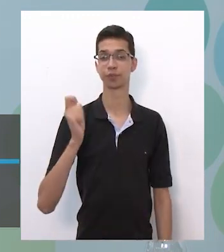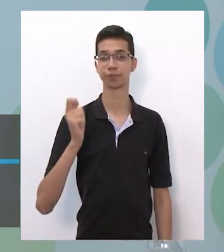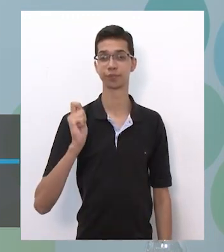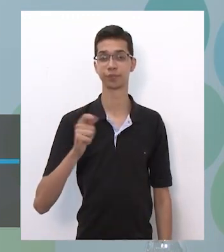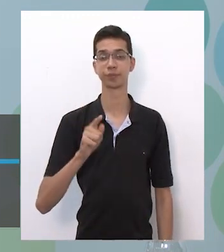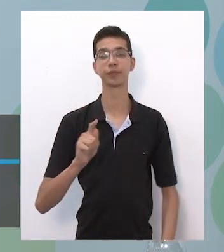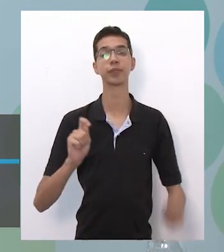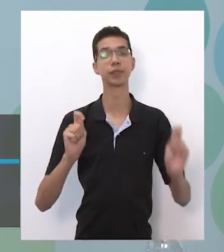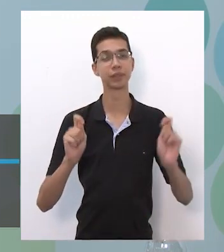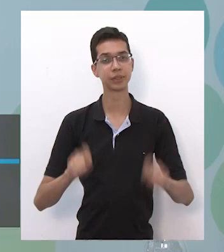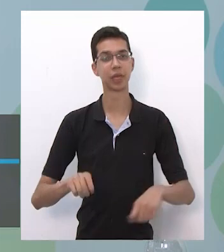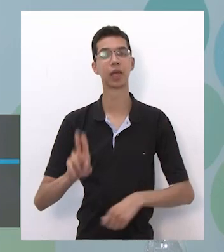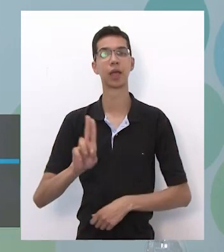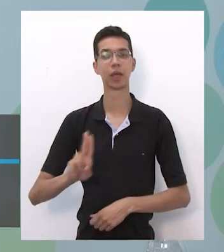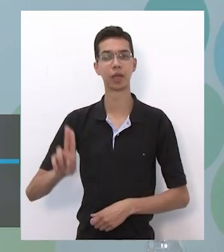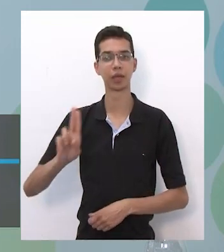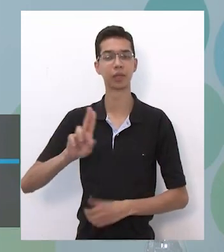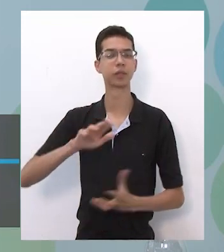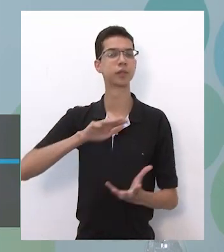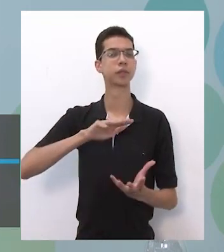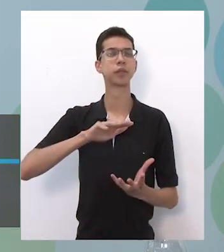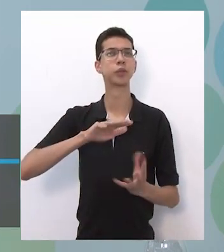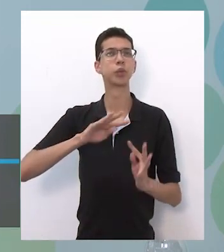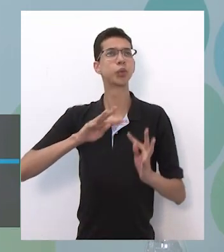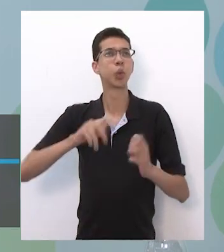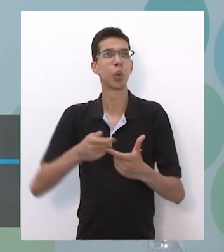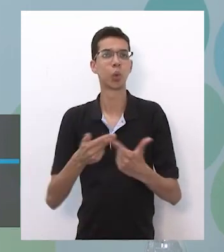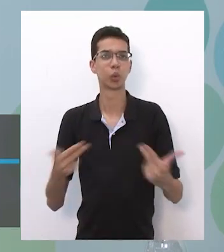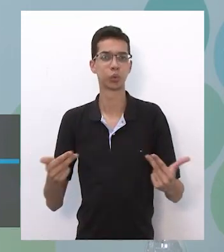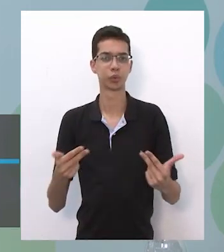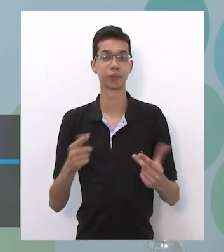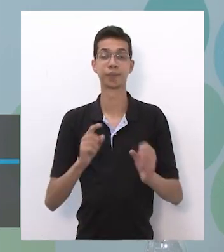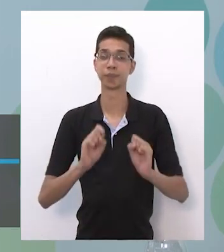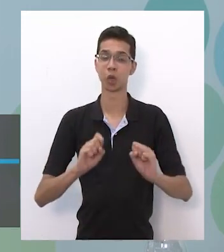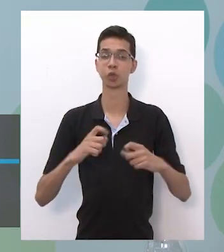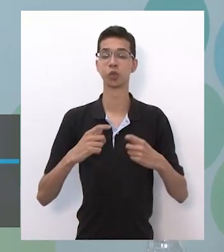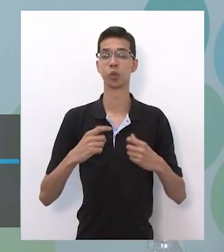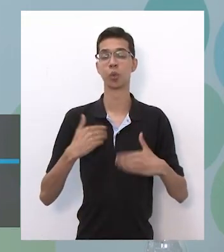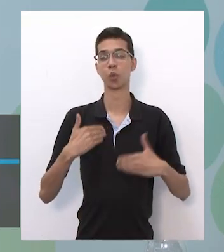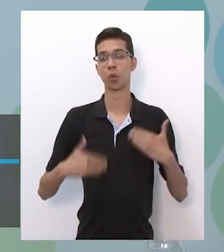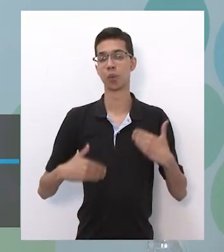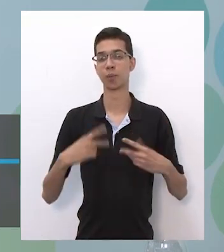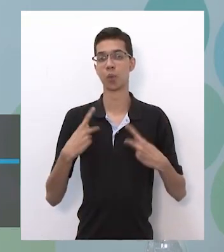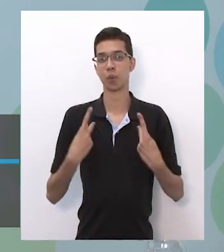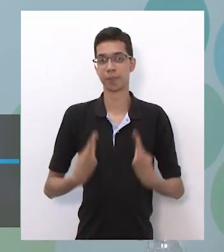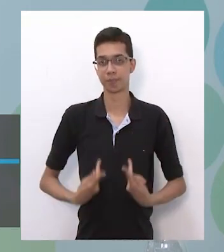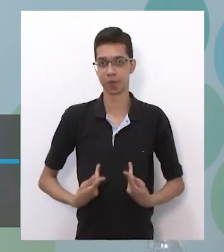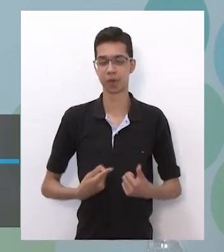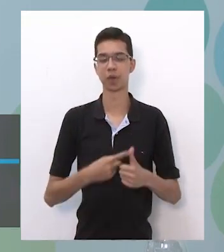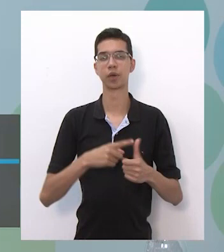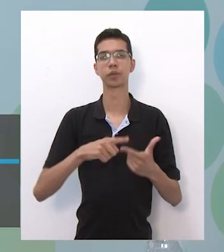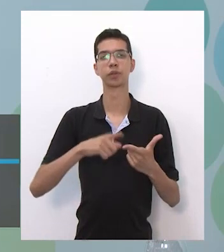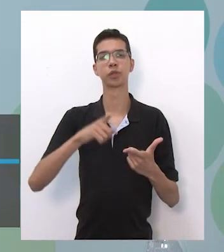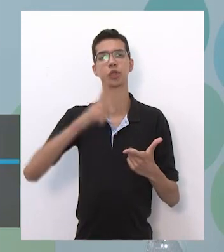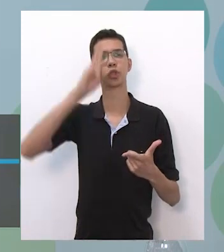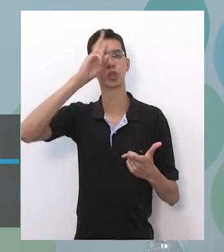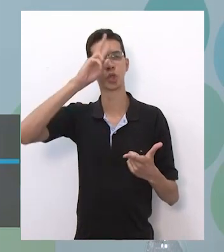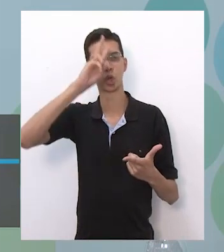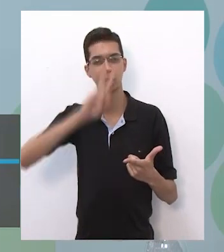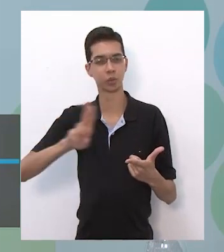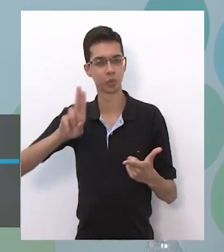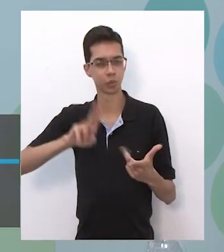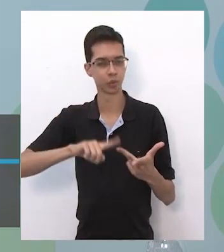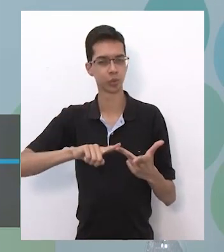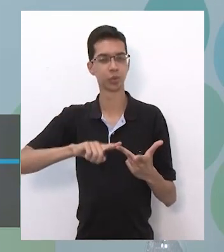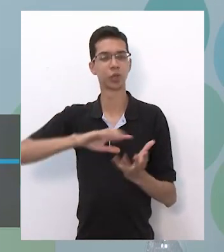mundo, por exemplo, para trabalhar corpo humano, história, geografia. né? Então você usa um jogo já pronto e